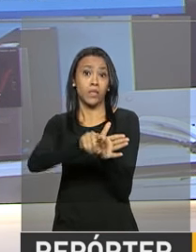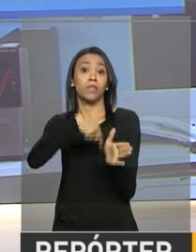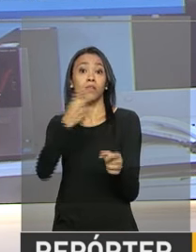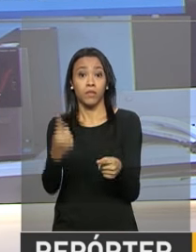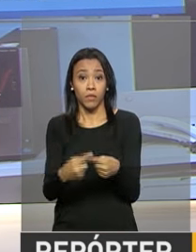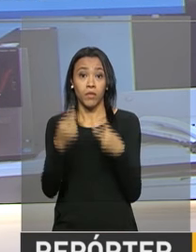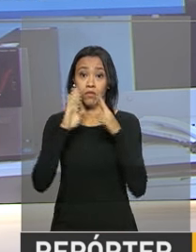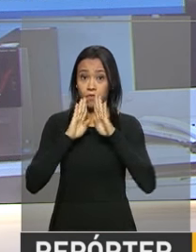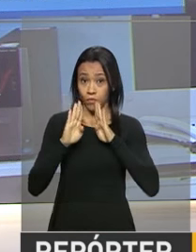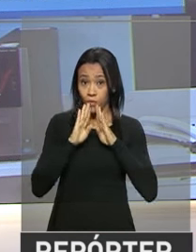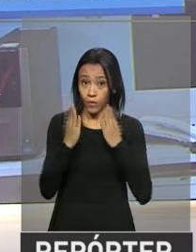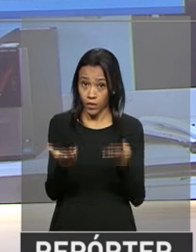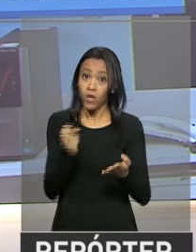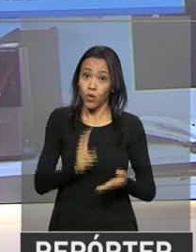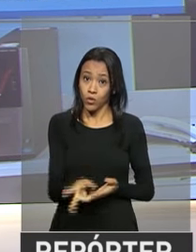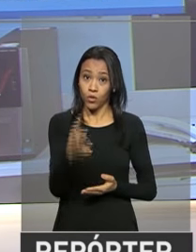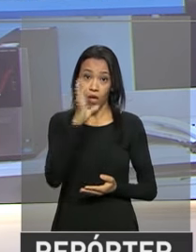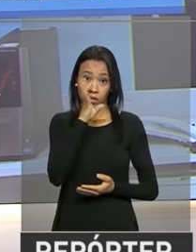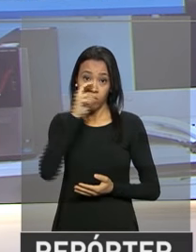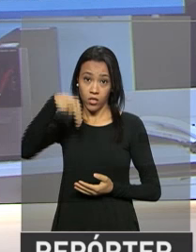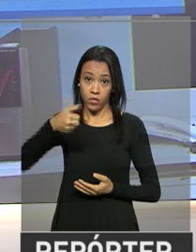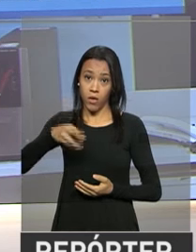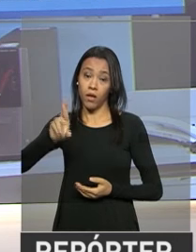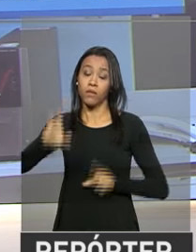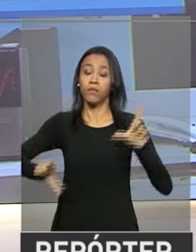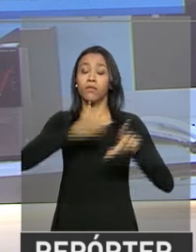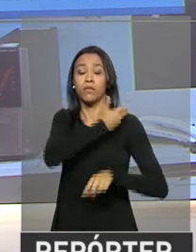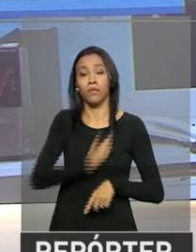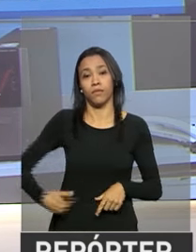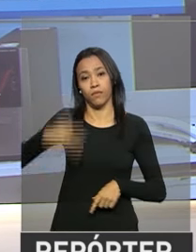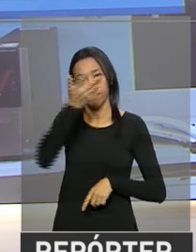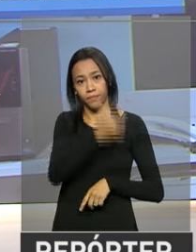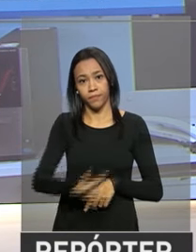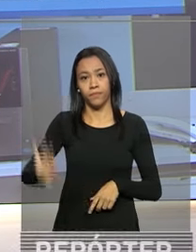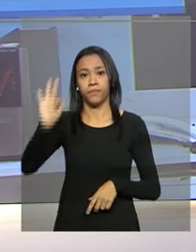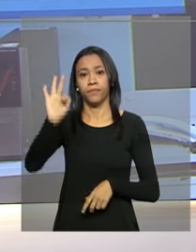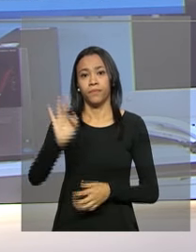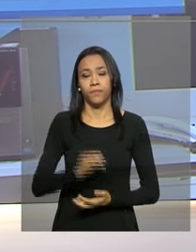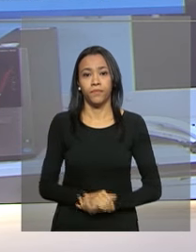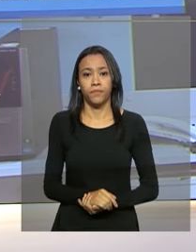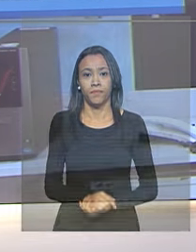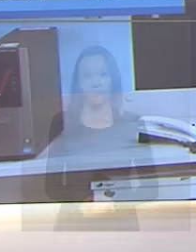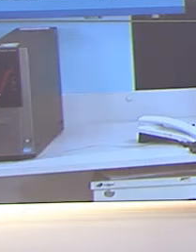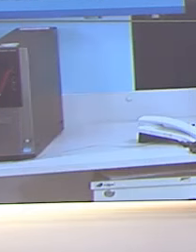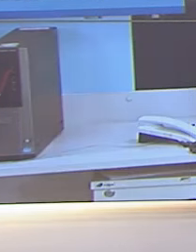e no Facebook Continue com a gente aqui na NBR na TV do Governo Federal